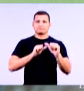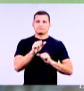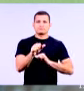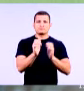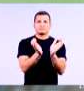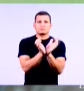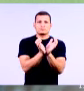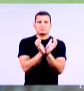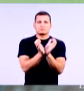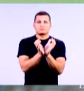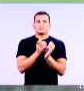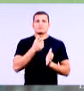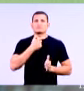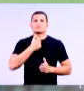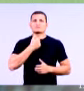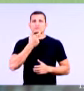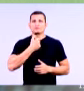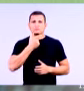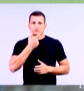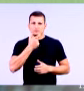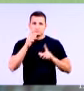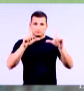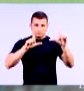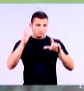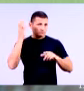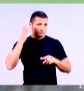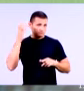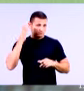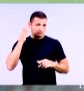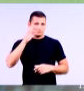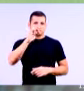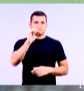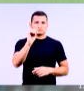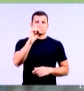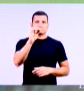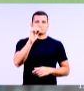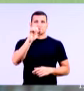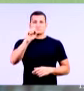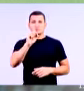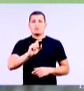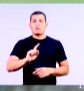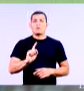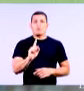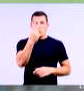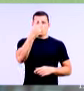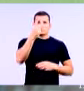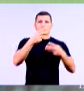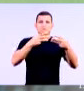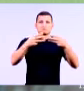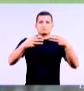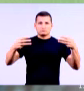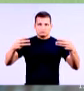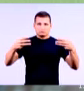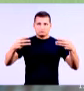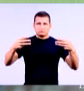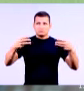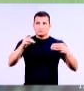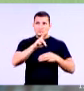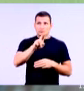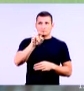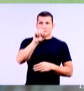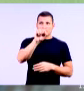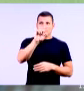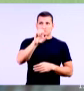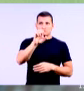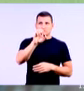de voz, entretenimento e dados em uma única infraestrutura denominada serviços